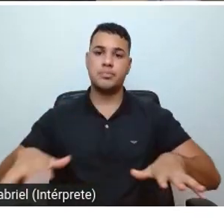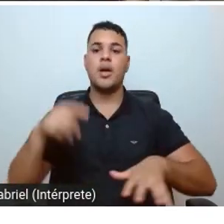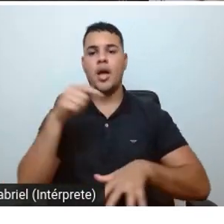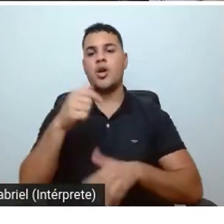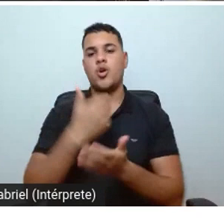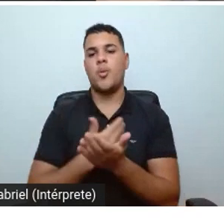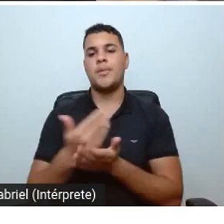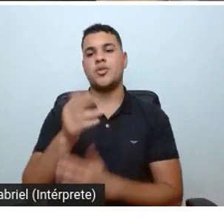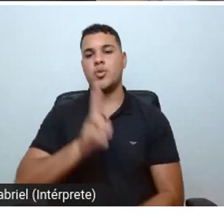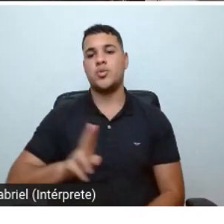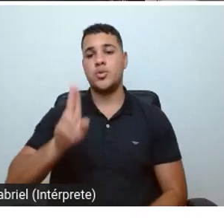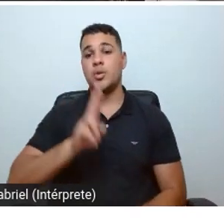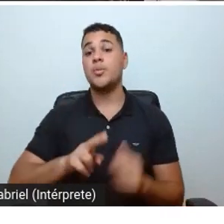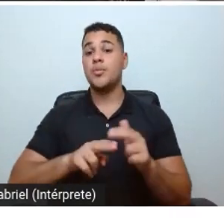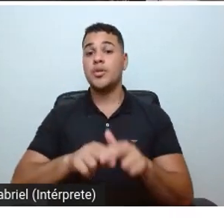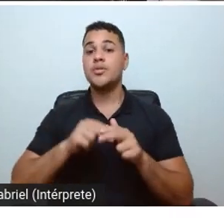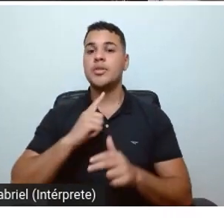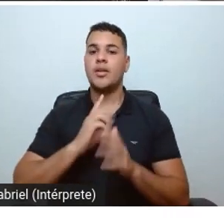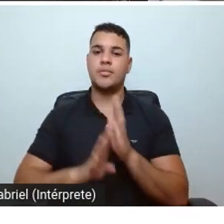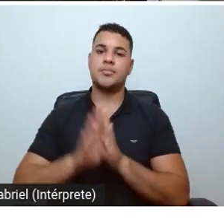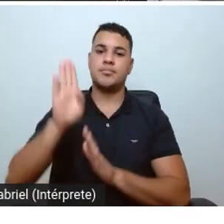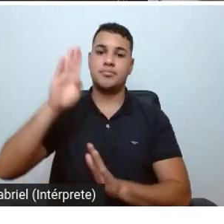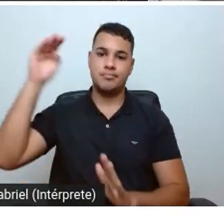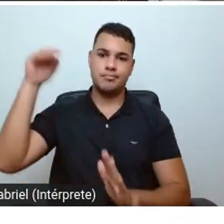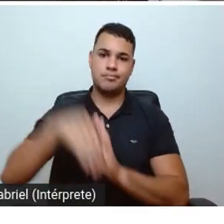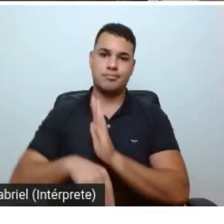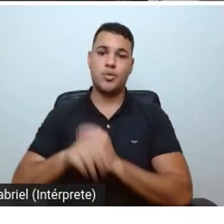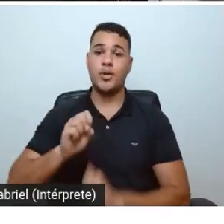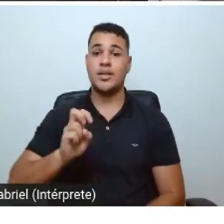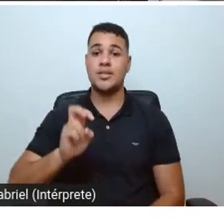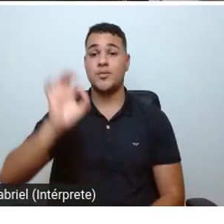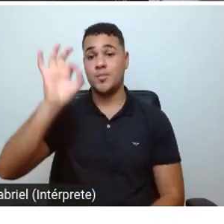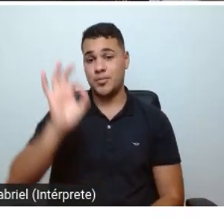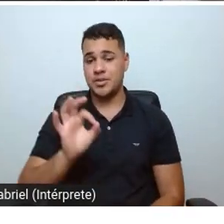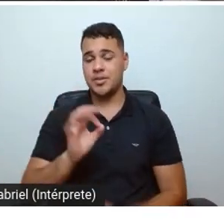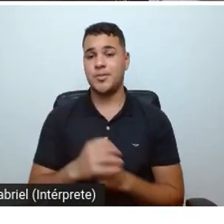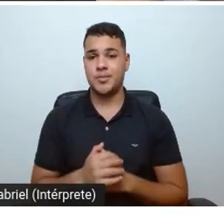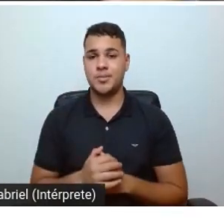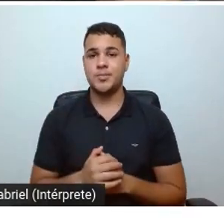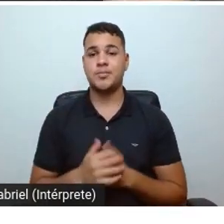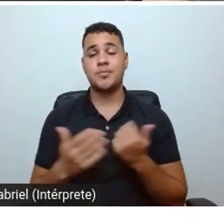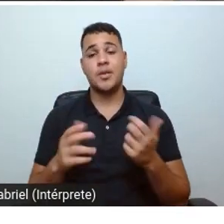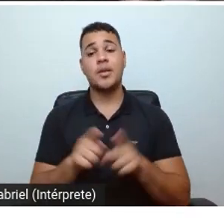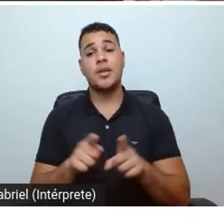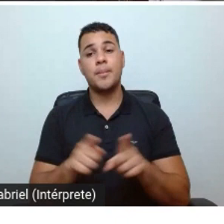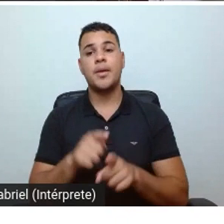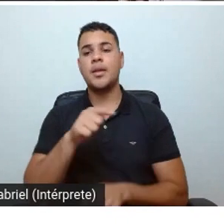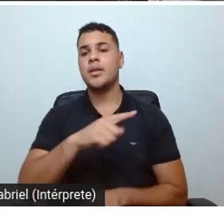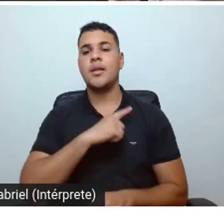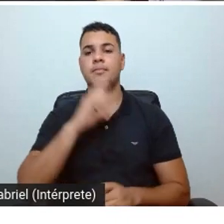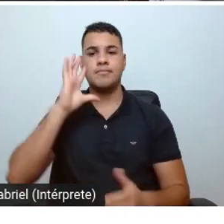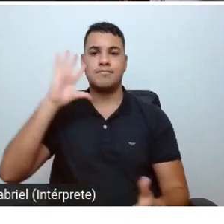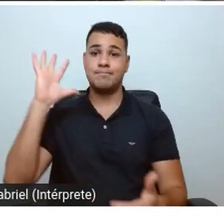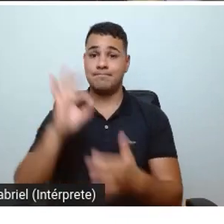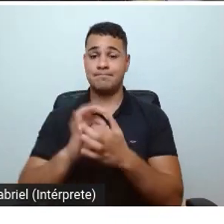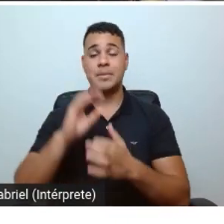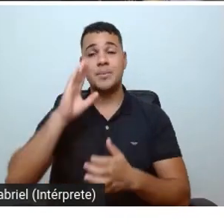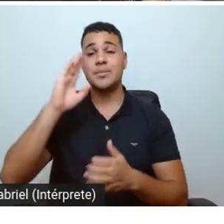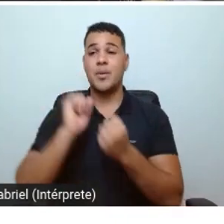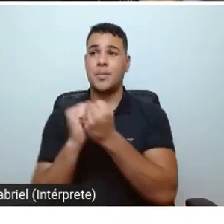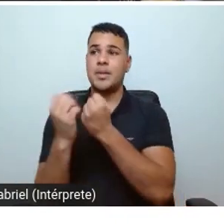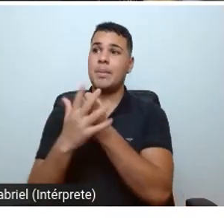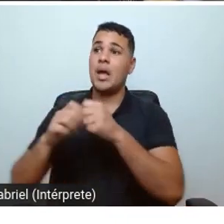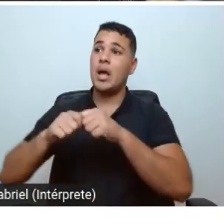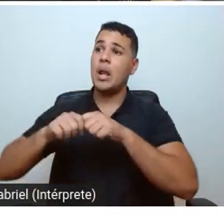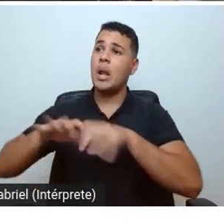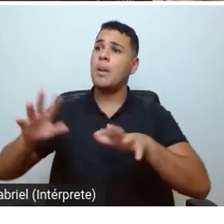aí uma baixa, uma queda muito brusca no percentual de confiança. E também as menções à própria pandemia, né?